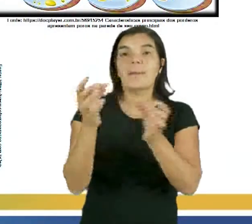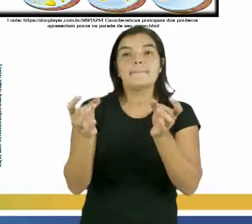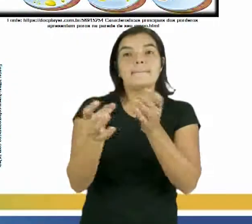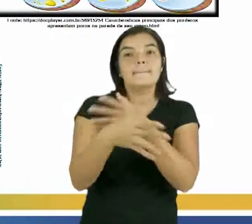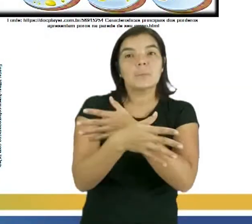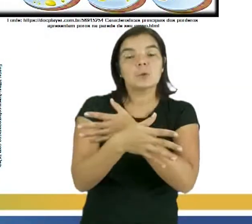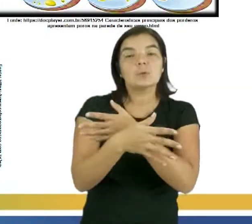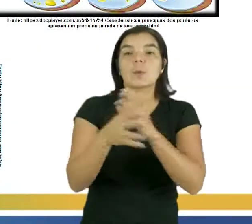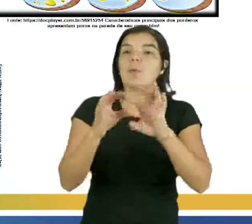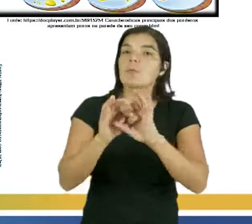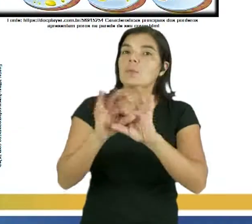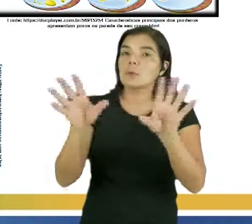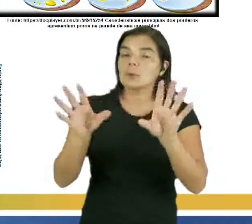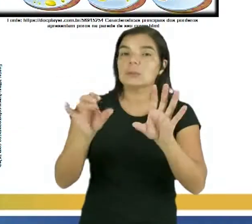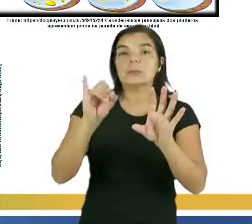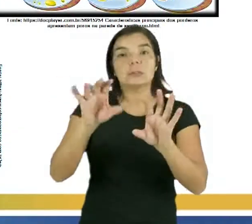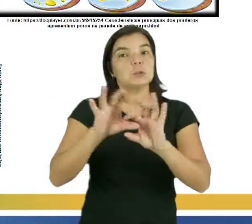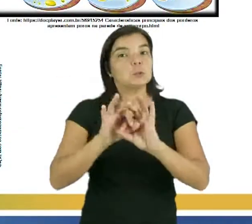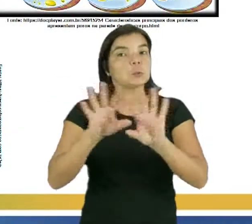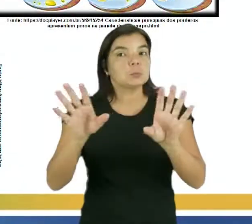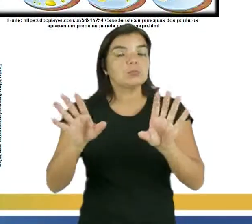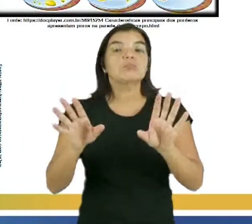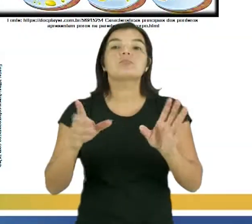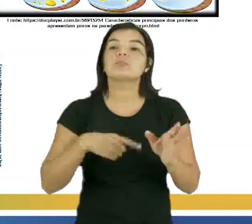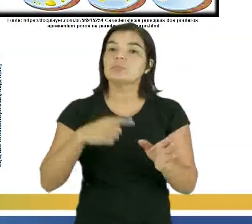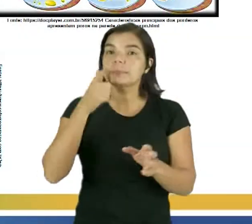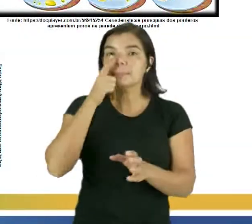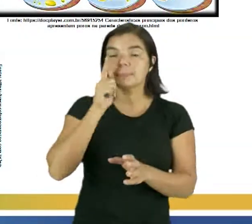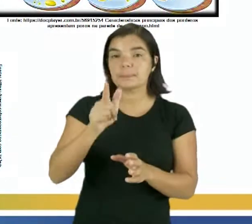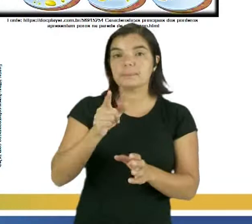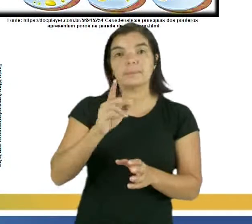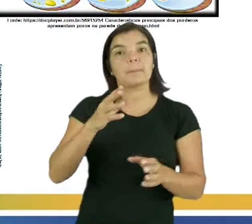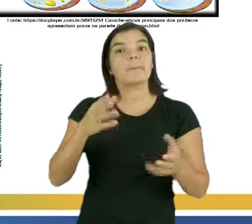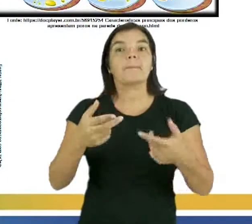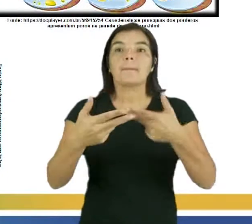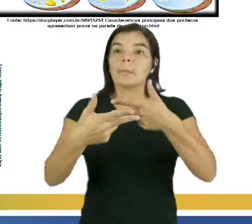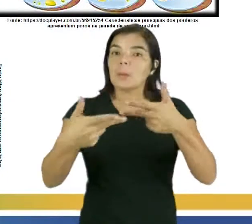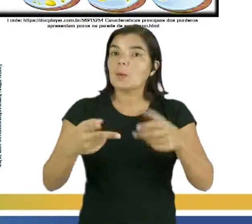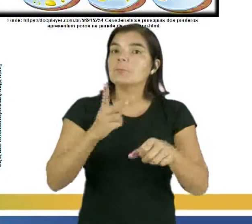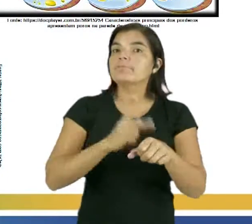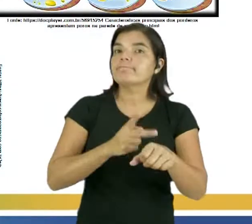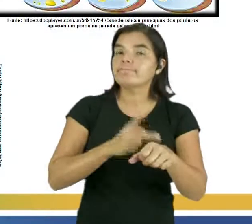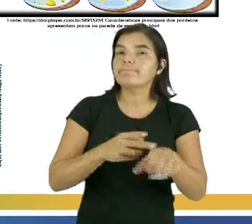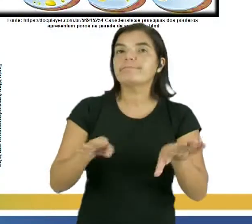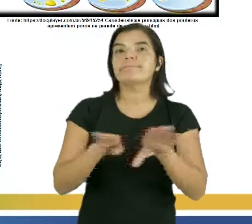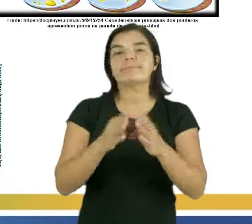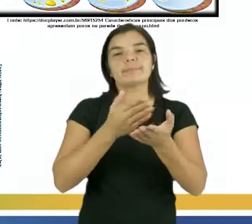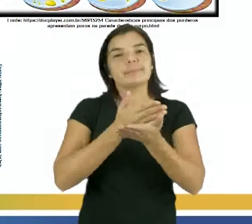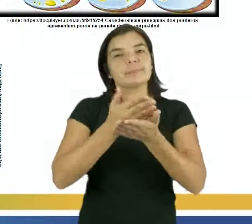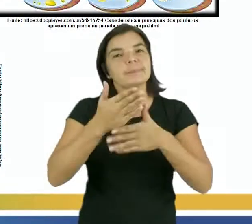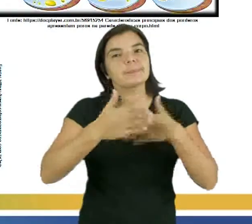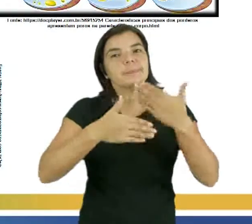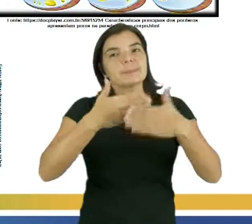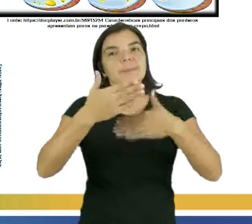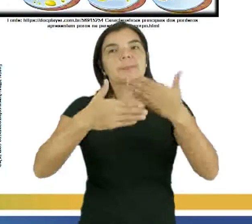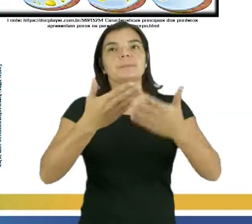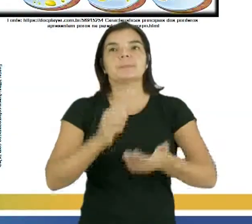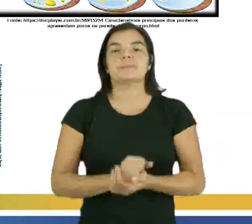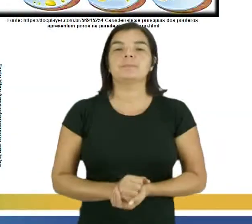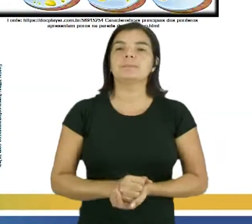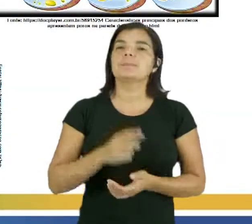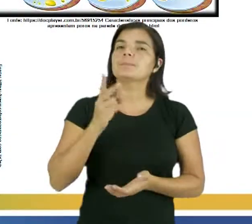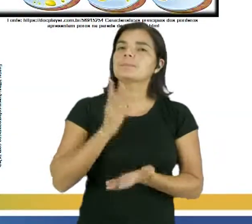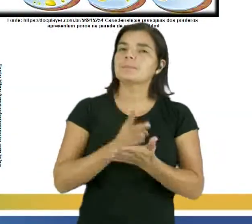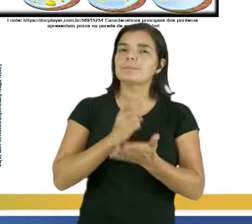pronta para se soltar. Se soltou, então ela consegue se fixar em um substrato também começa a se desenvolver. Eu